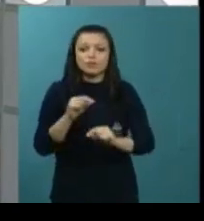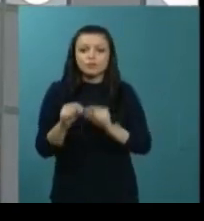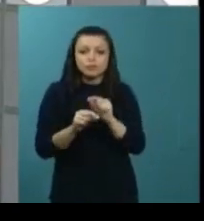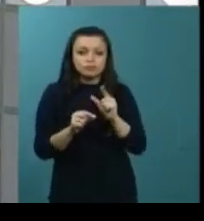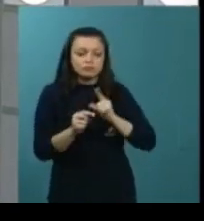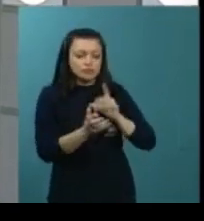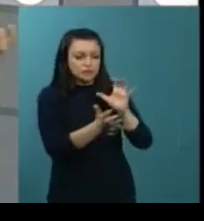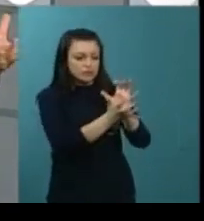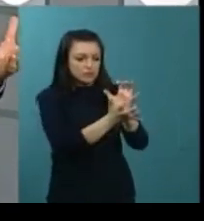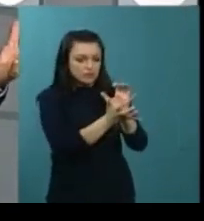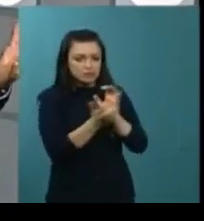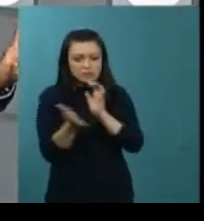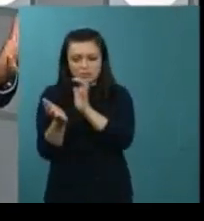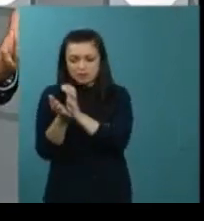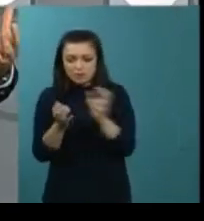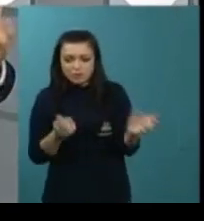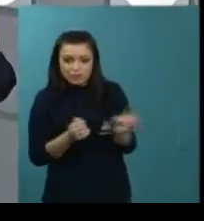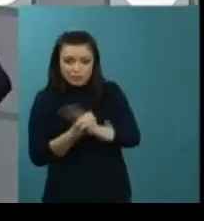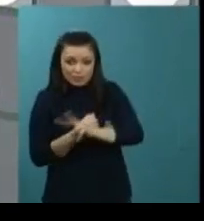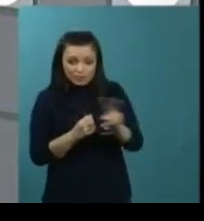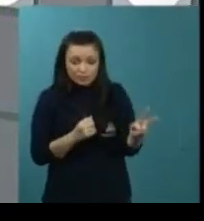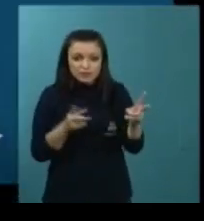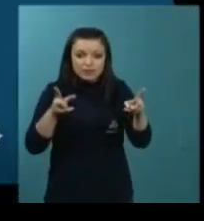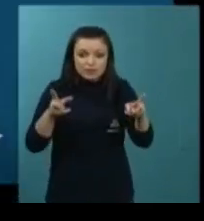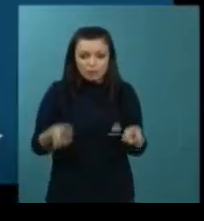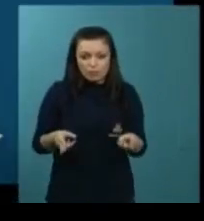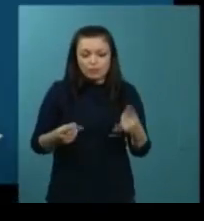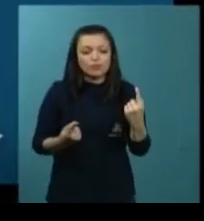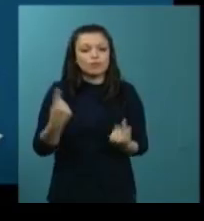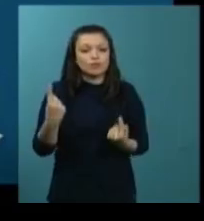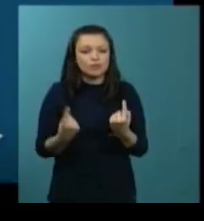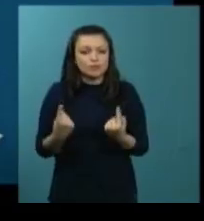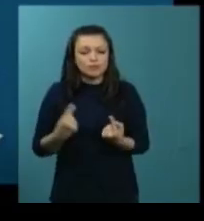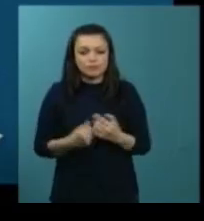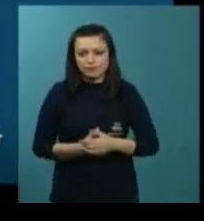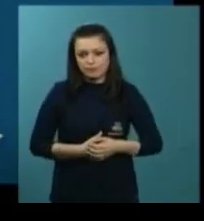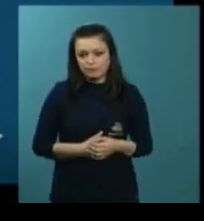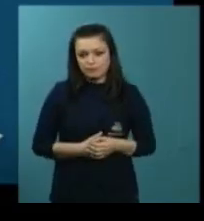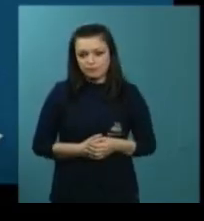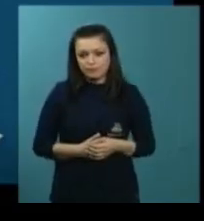comum àqueles 2 ou mais conjuntos.